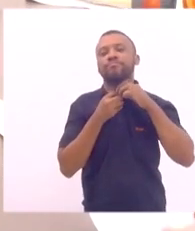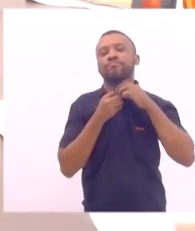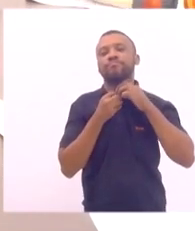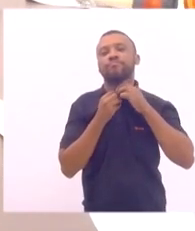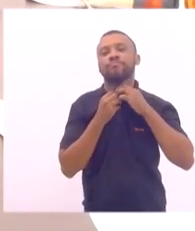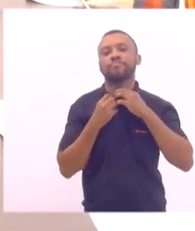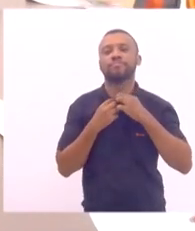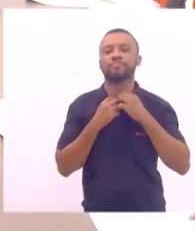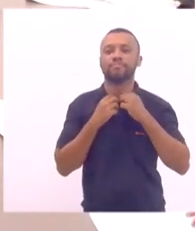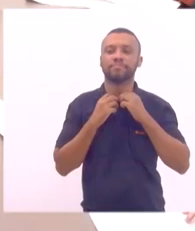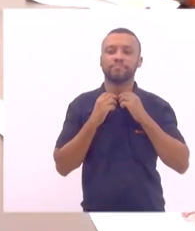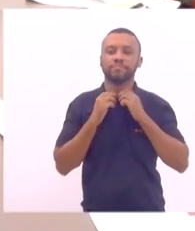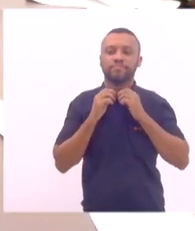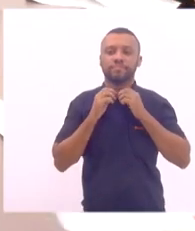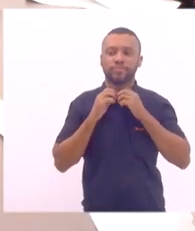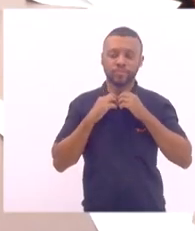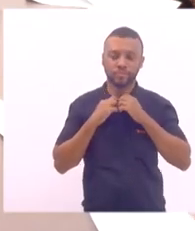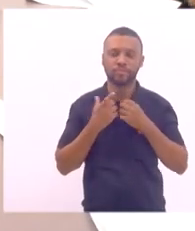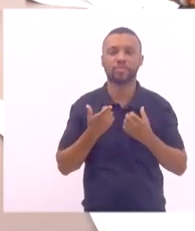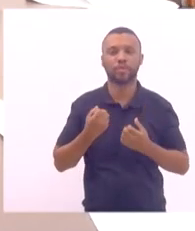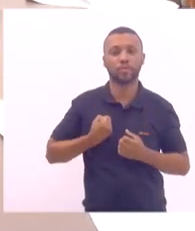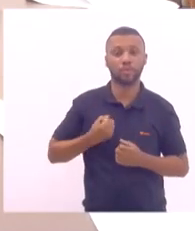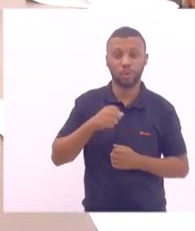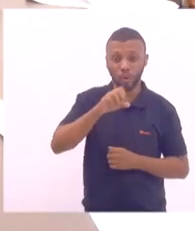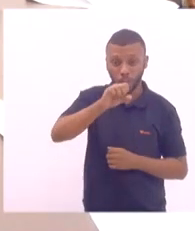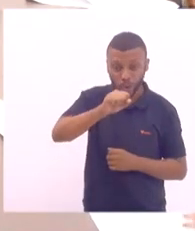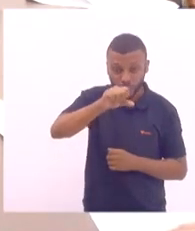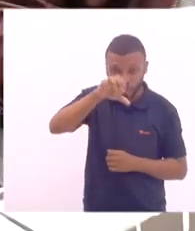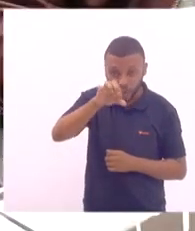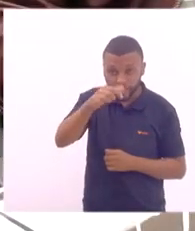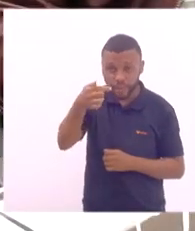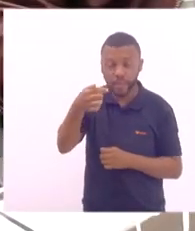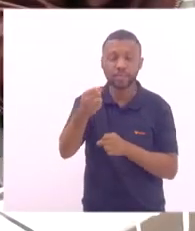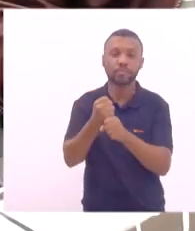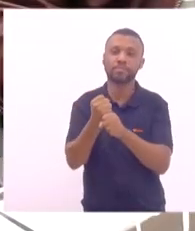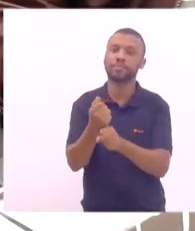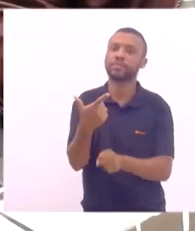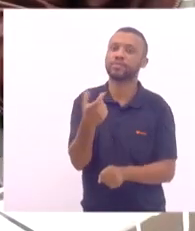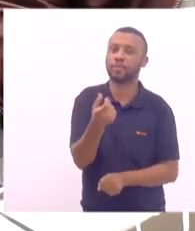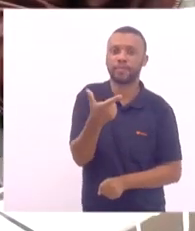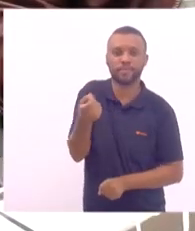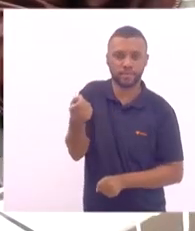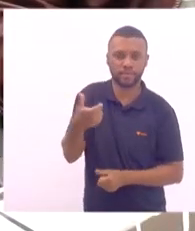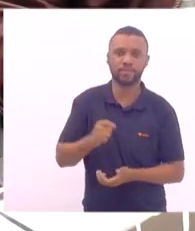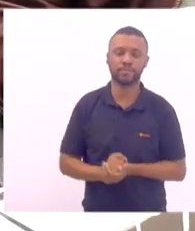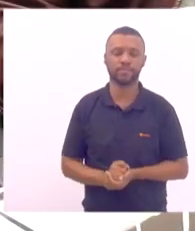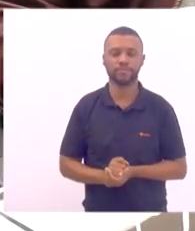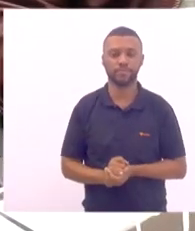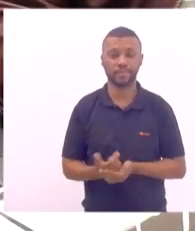8987. Isso, 8987/20. Ela tá colocando,